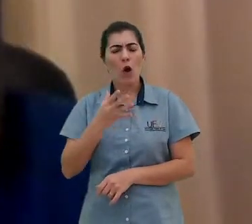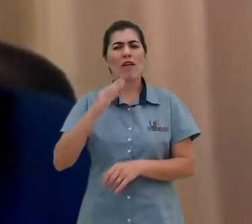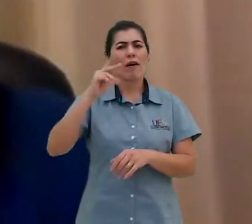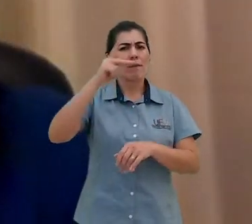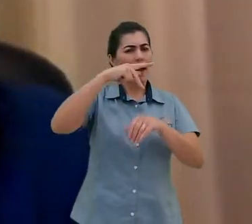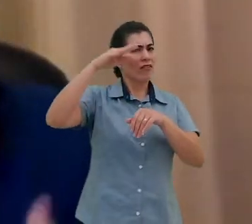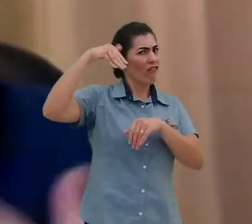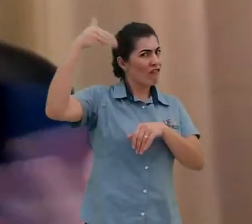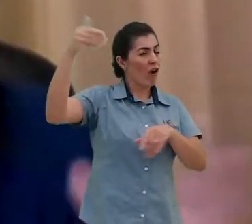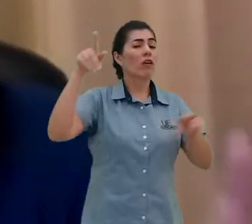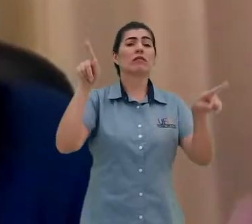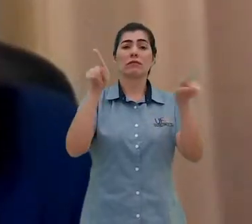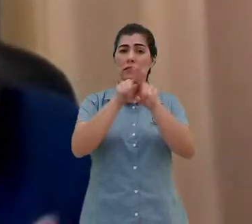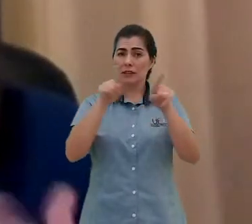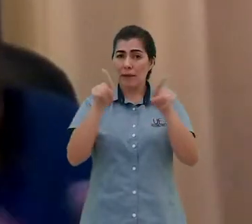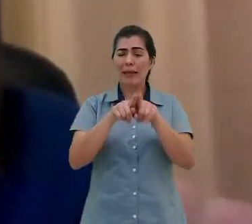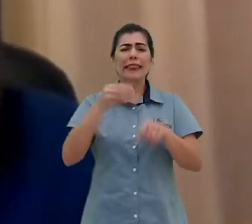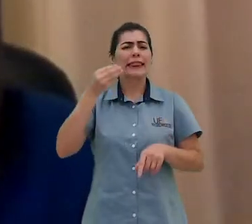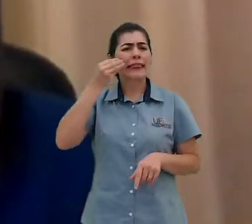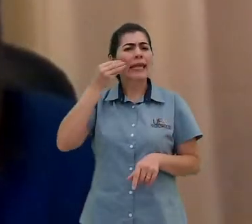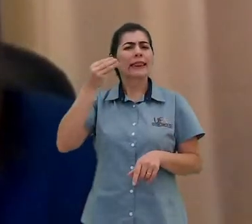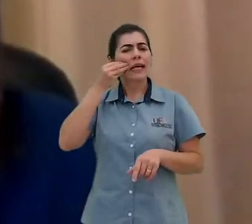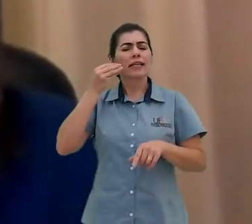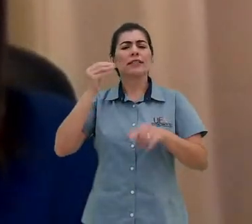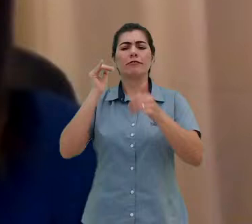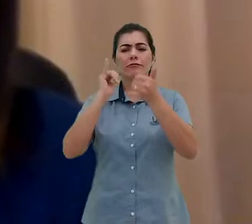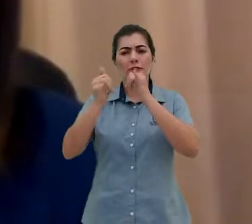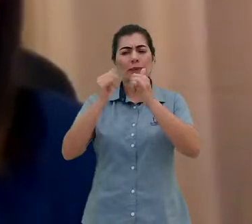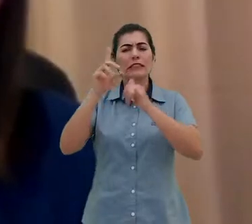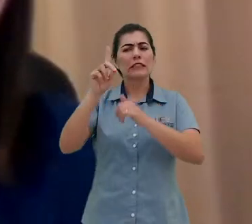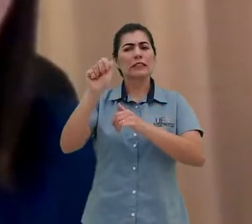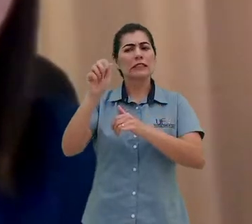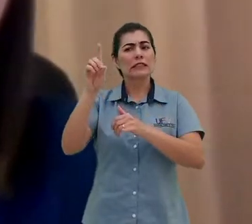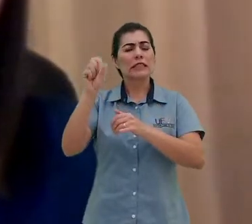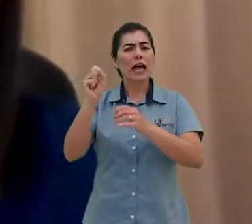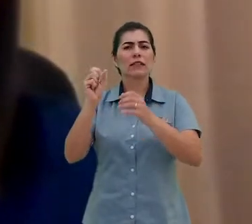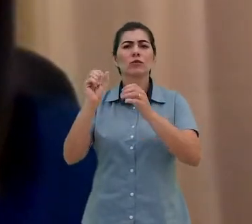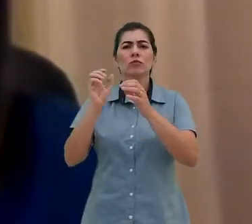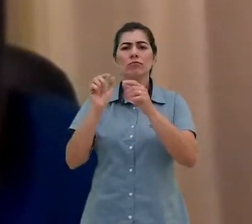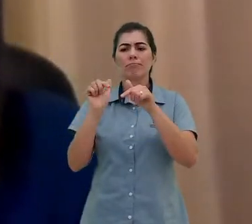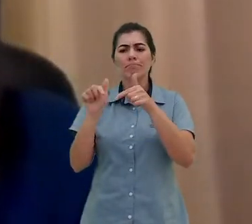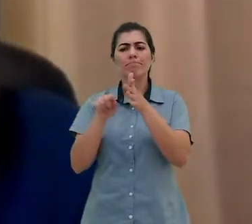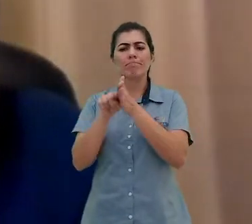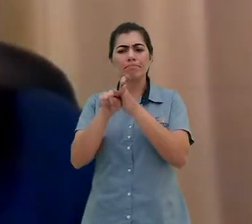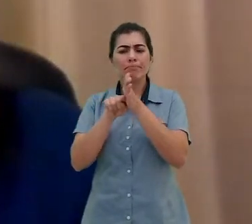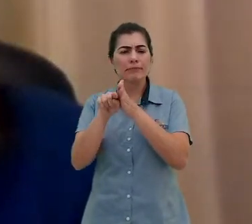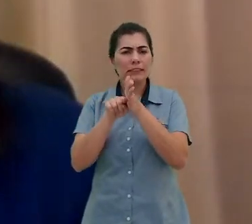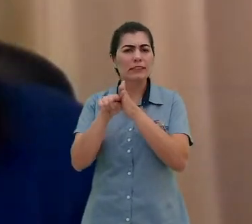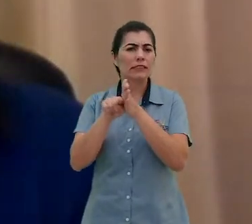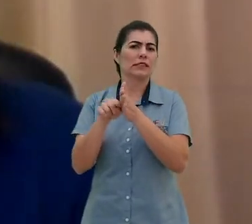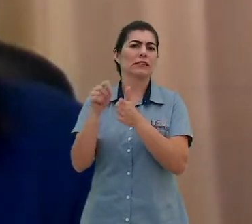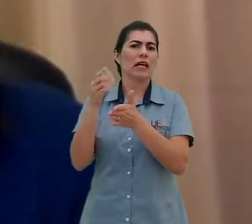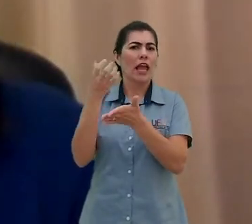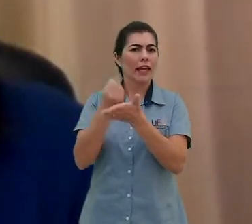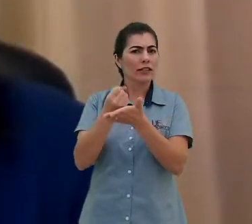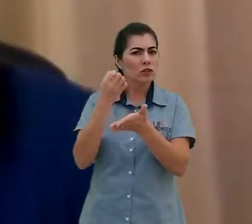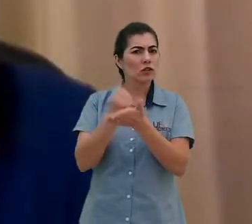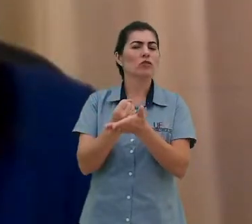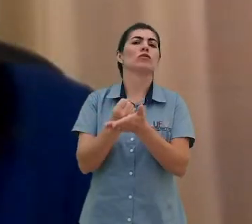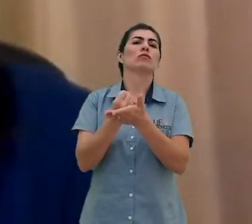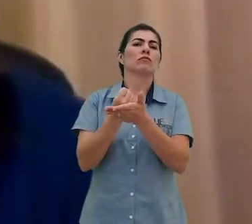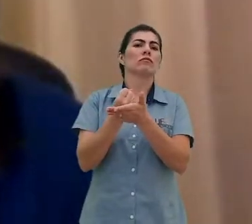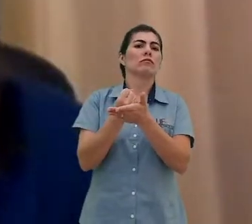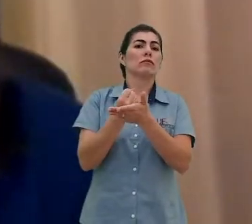Brasil, tentando trabalhar com esses dados, tanto na parte da gente ter registros eletrônicos inteligentes,